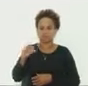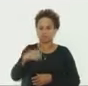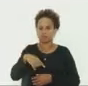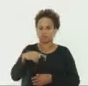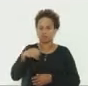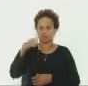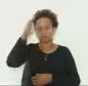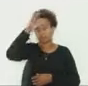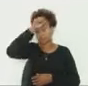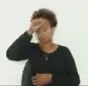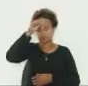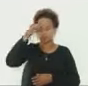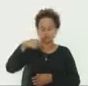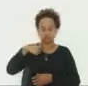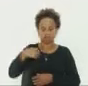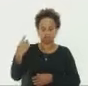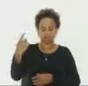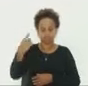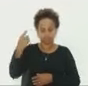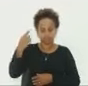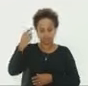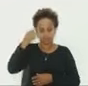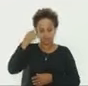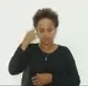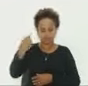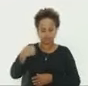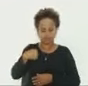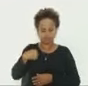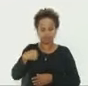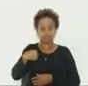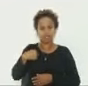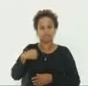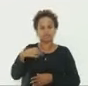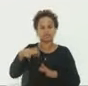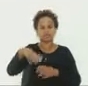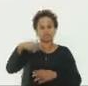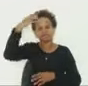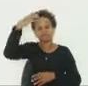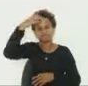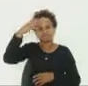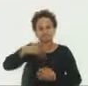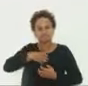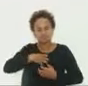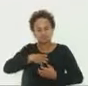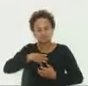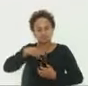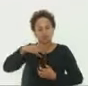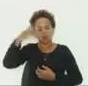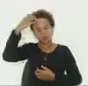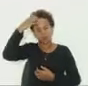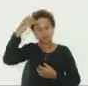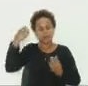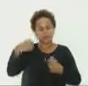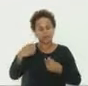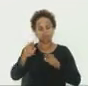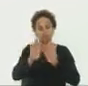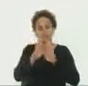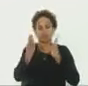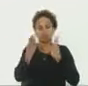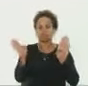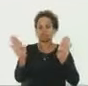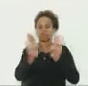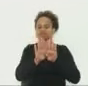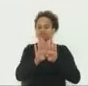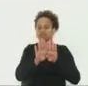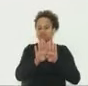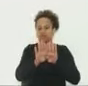se priorizar e aquele sentimento de culpa vem nos visitar, é preciso lembrar de manter a porta fechada. Você